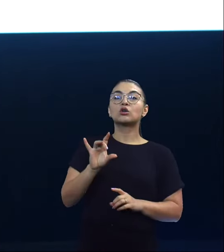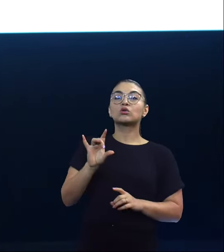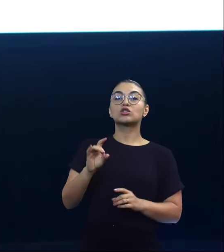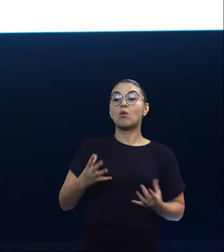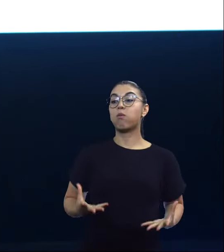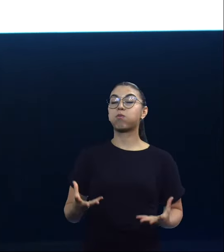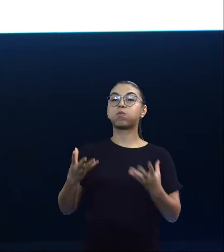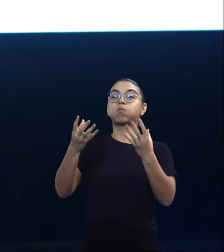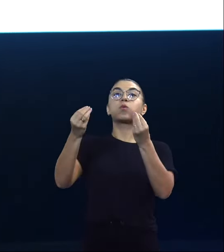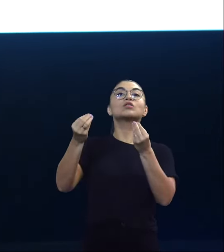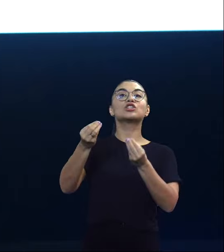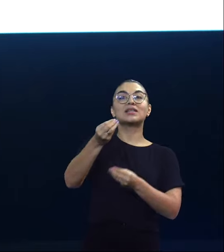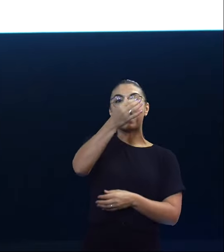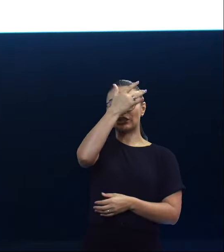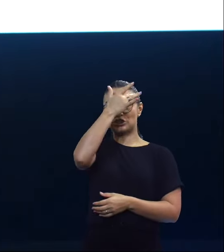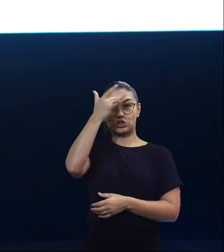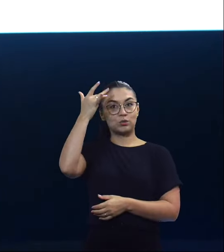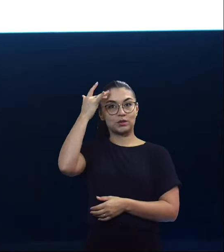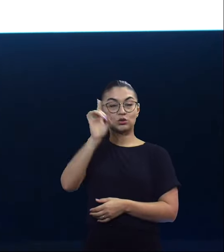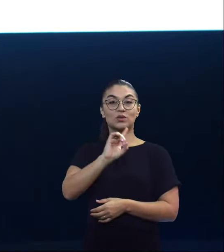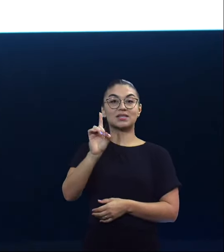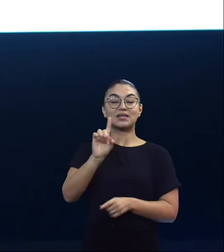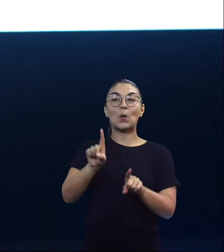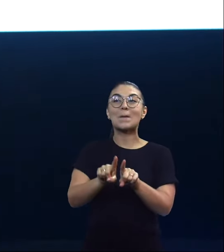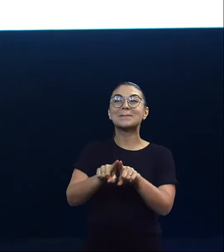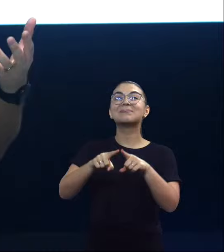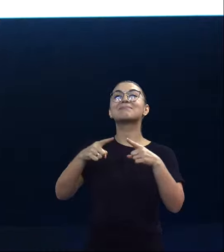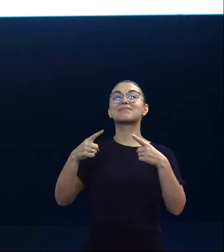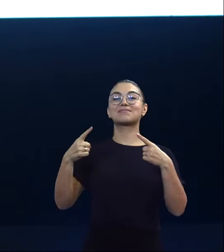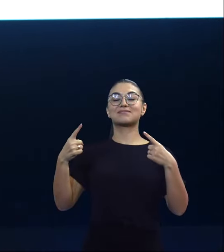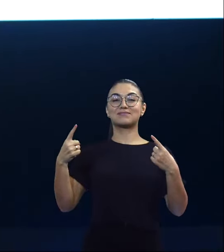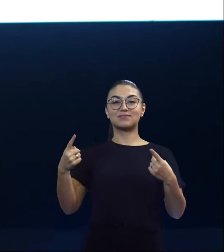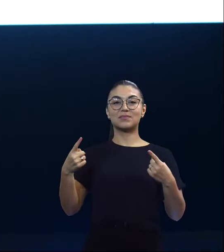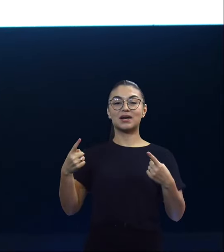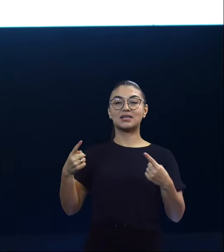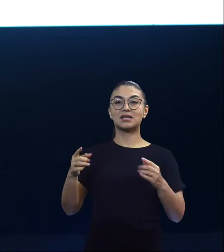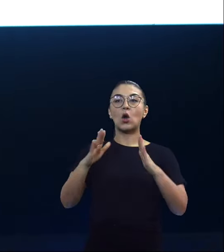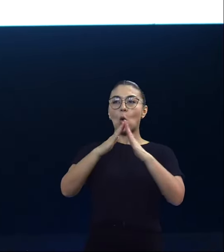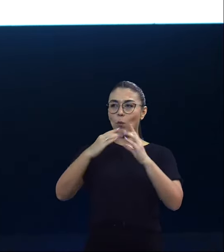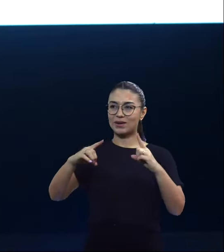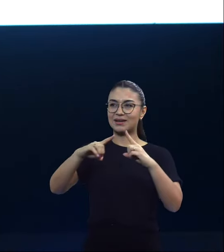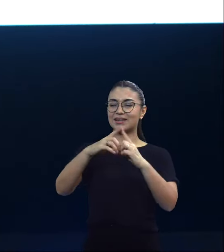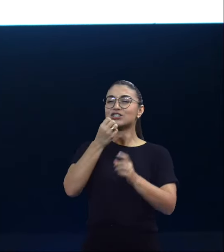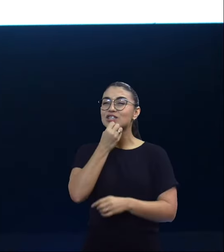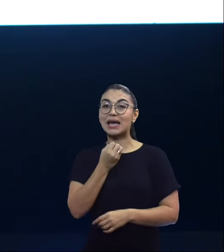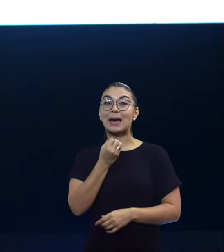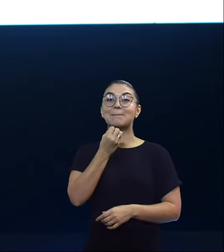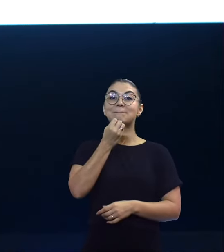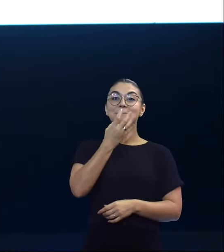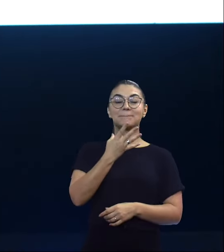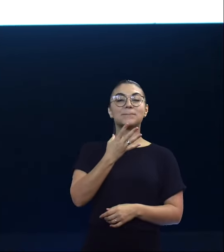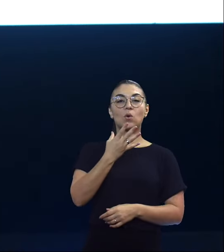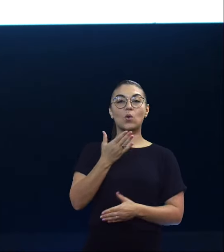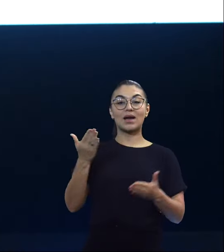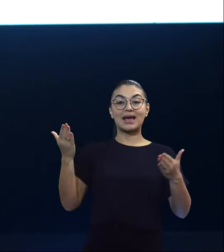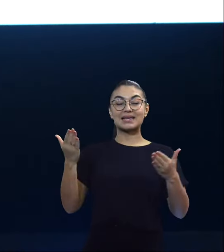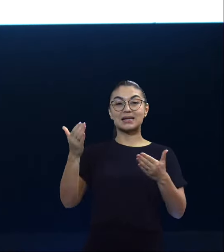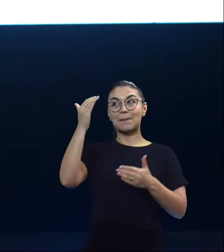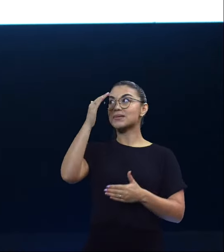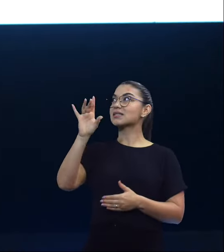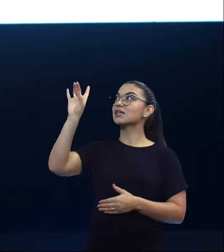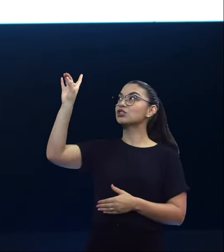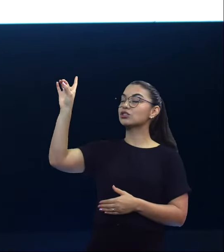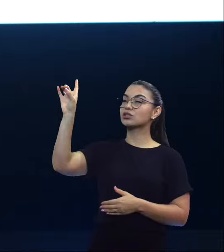pessoas que aceitam a Jesus, mas o maior mensurador de uma igreja no trabalho que é realizado é a capacidade que essa igreja tem de